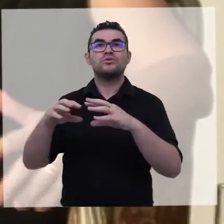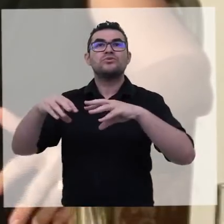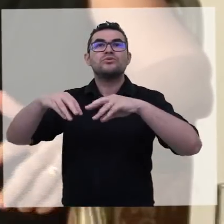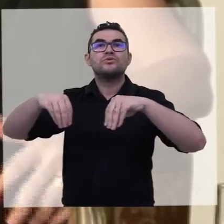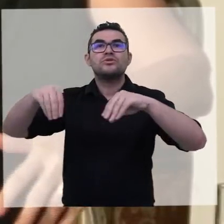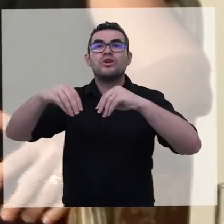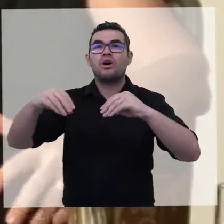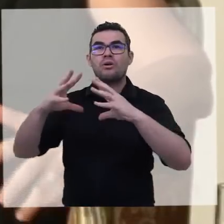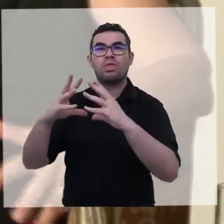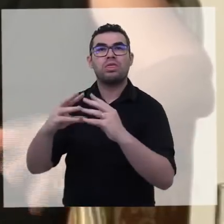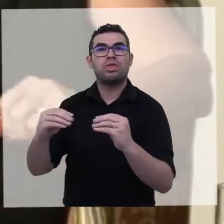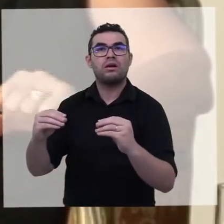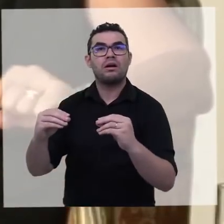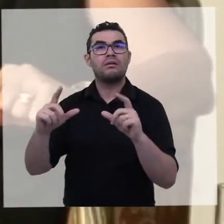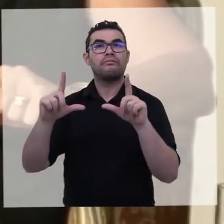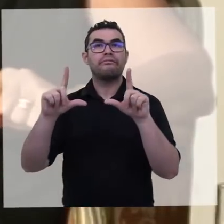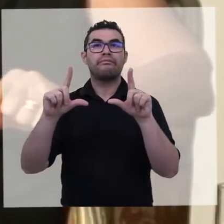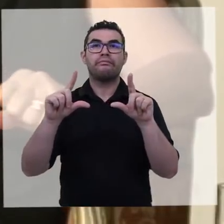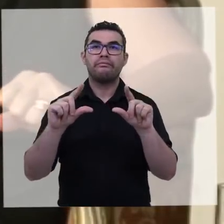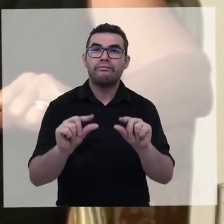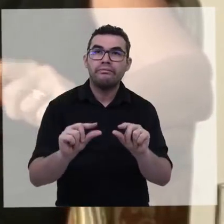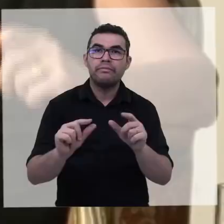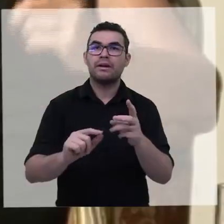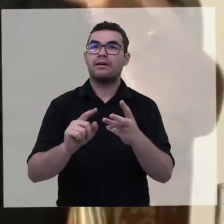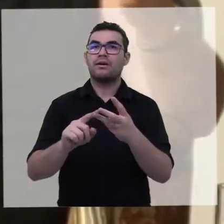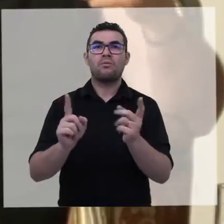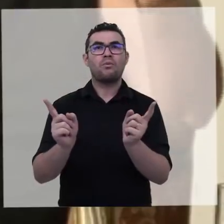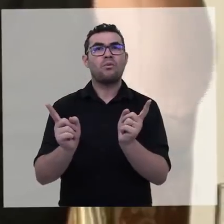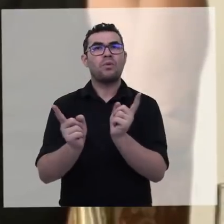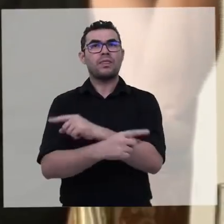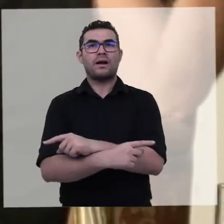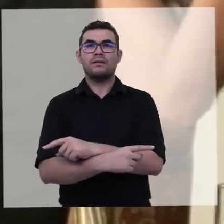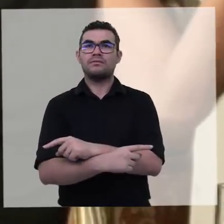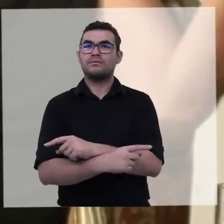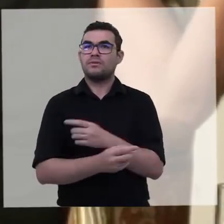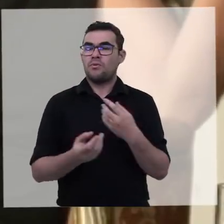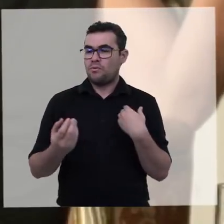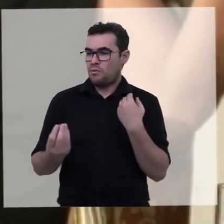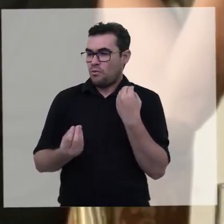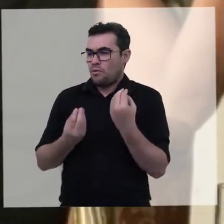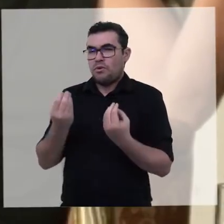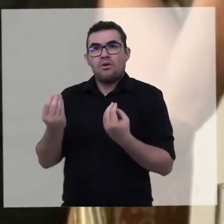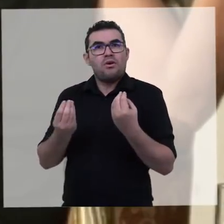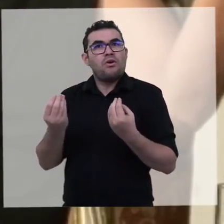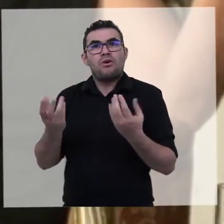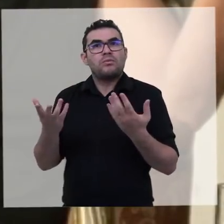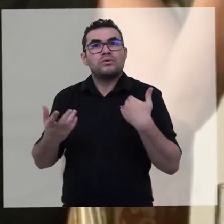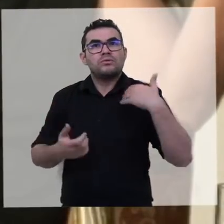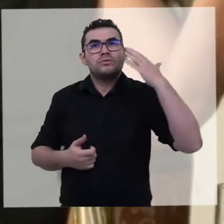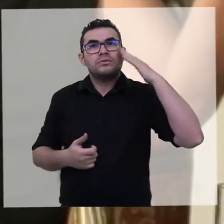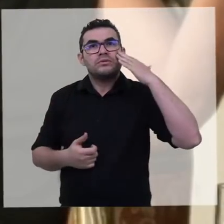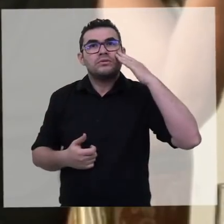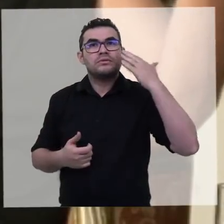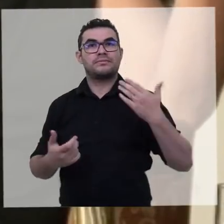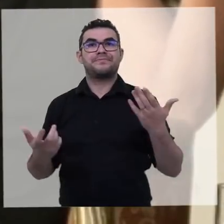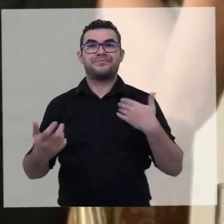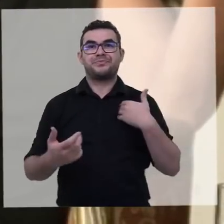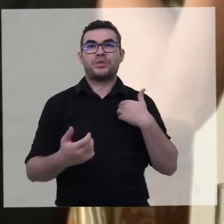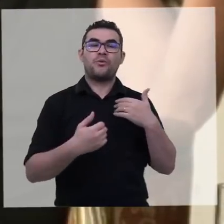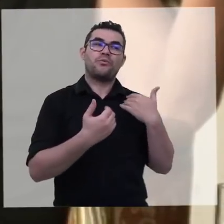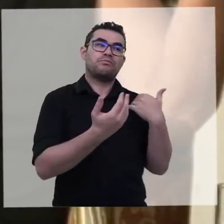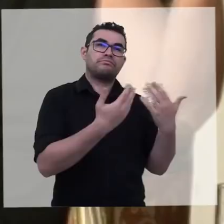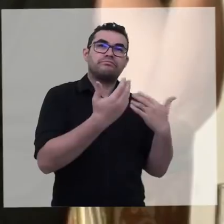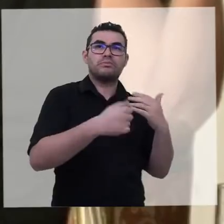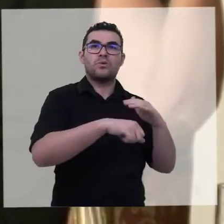e agora? Como é que eu vou explicar isso? E aí eu conversando com um outro professor, que estava com um